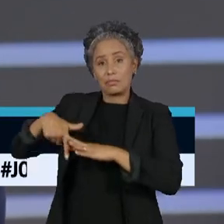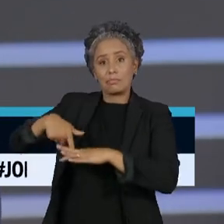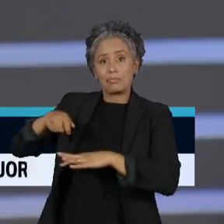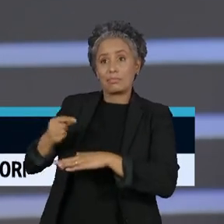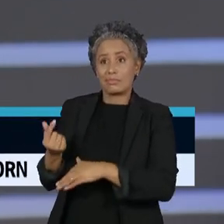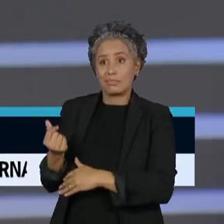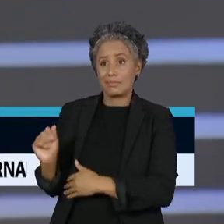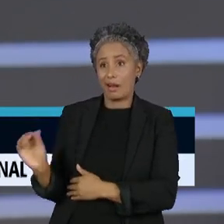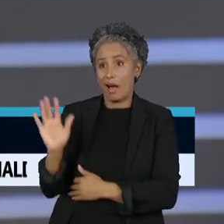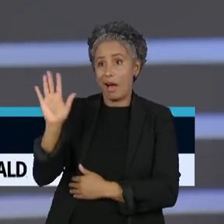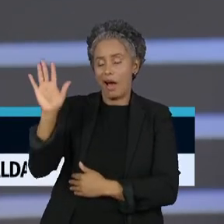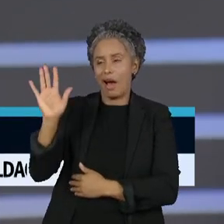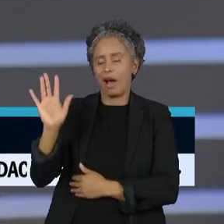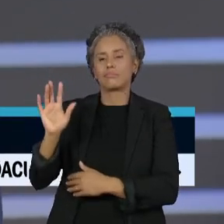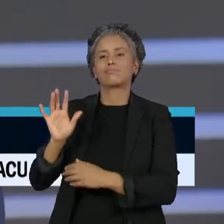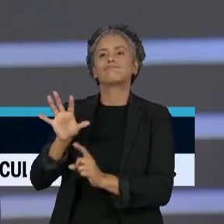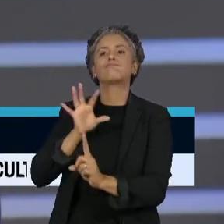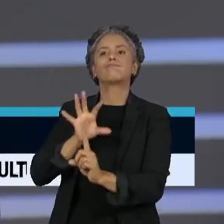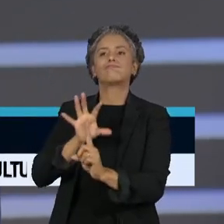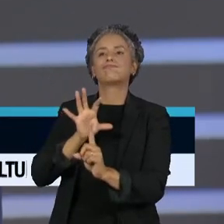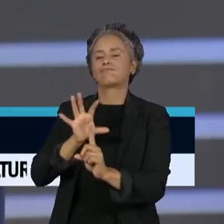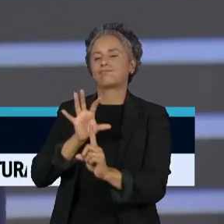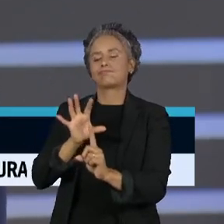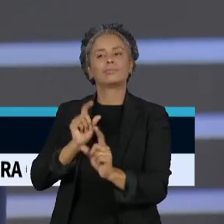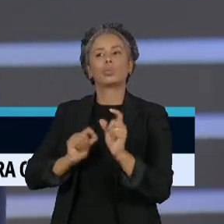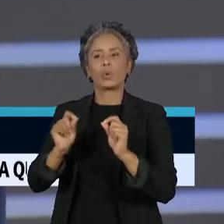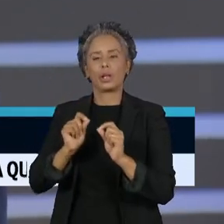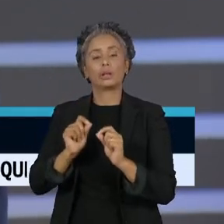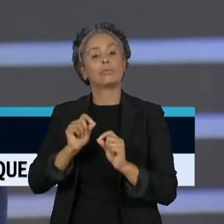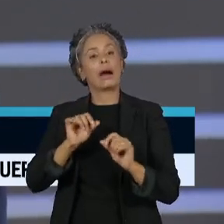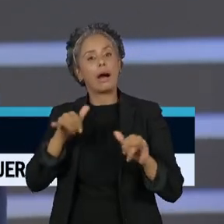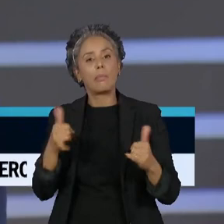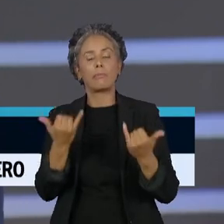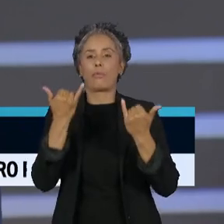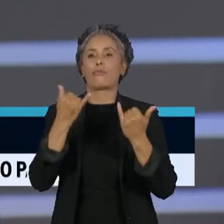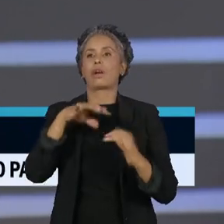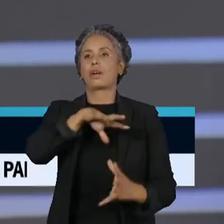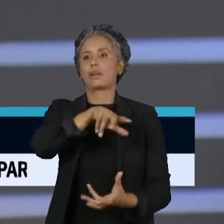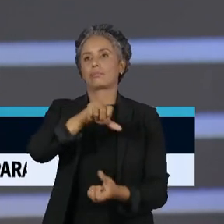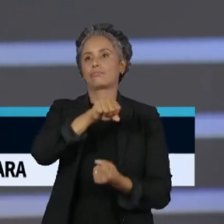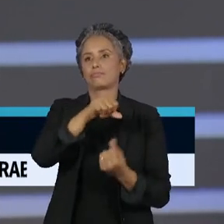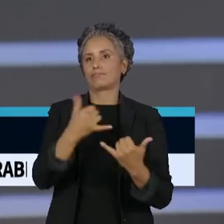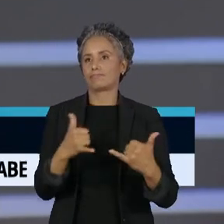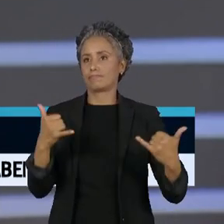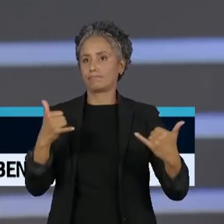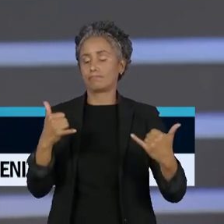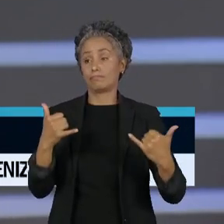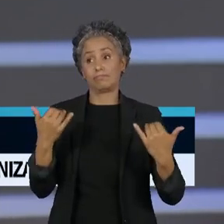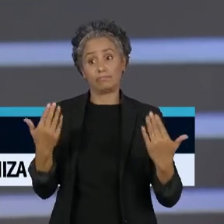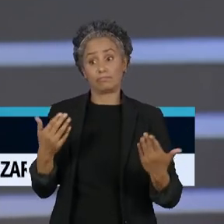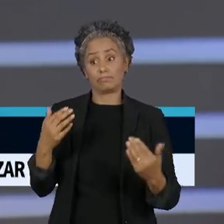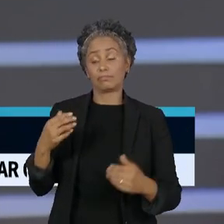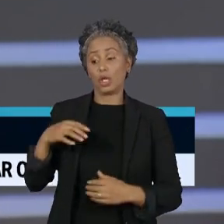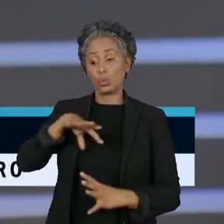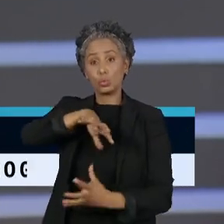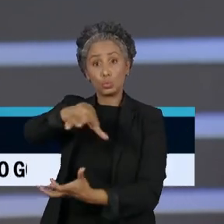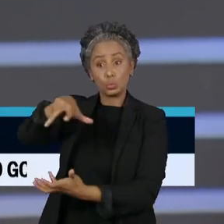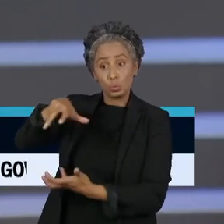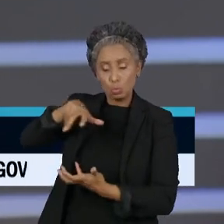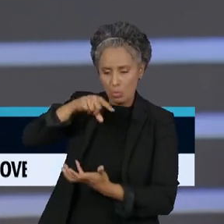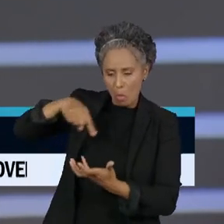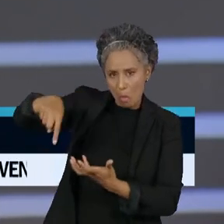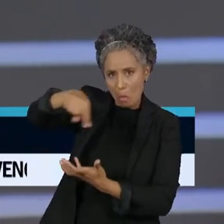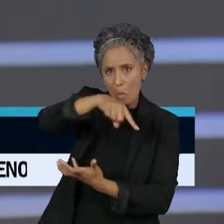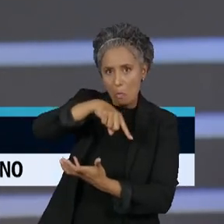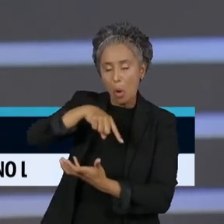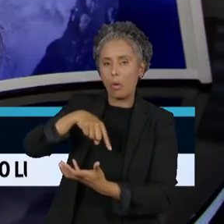tem um estímulo a mais para isso, além de que é bom lembrar que o petróleo no mundo tem muitos subsídios, inclusive no